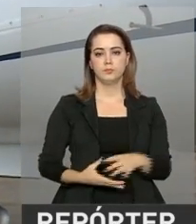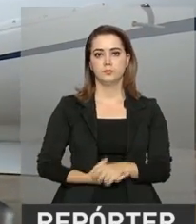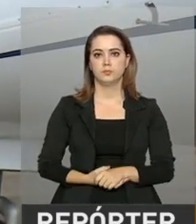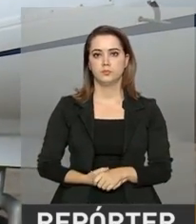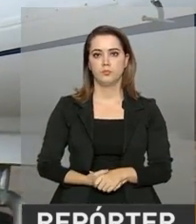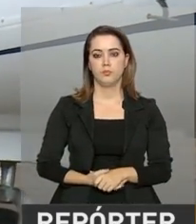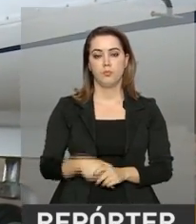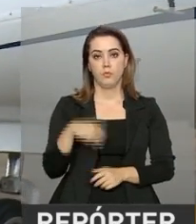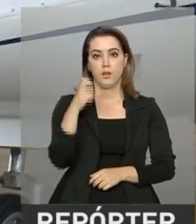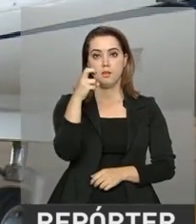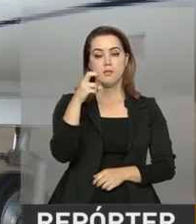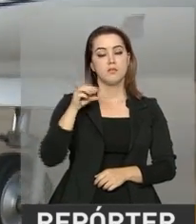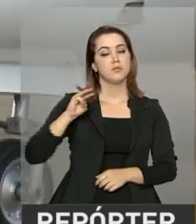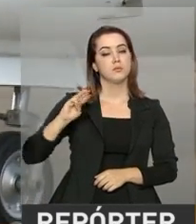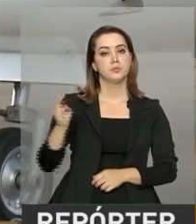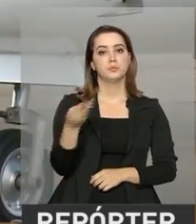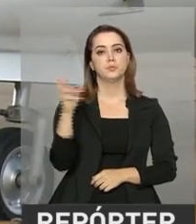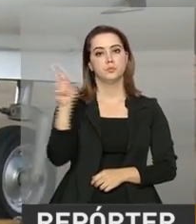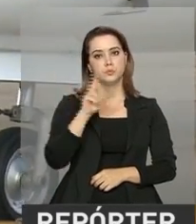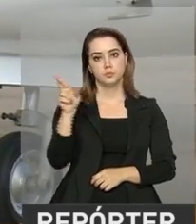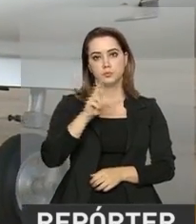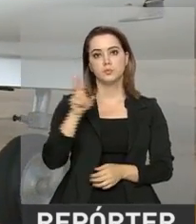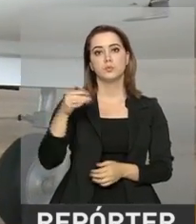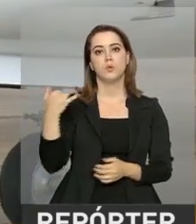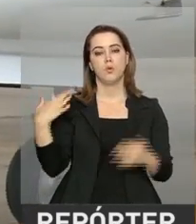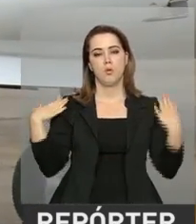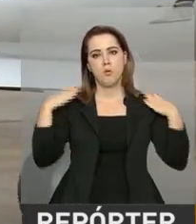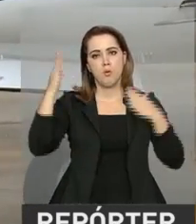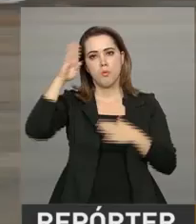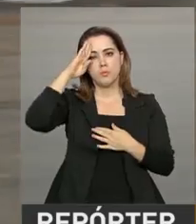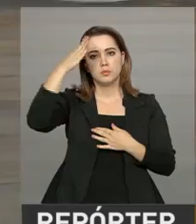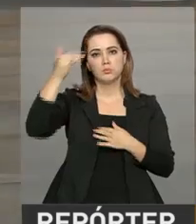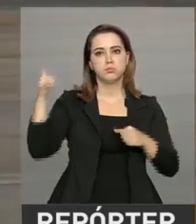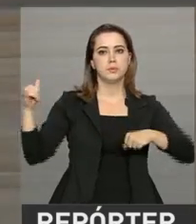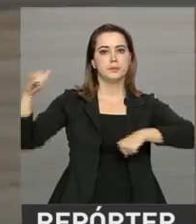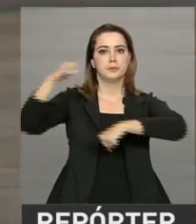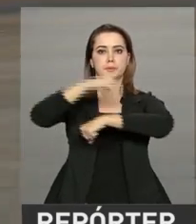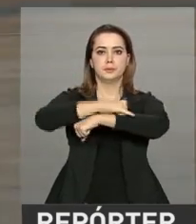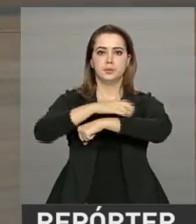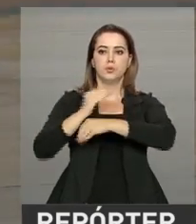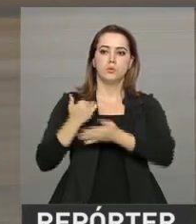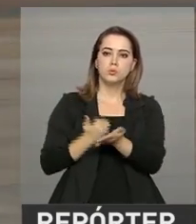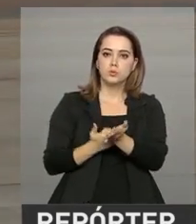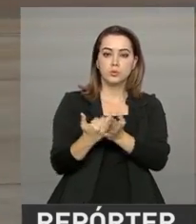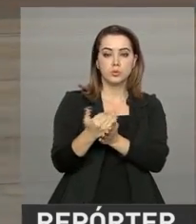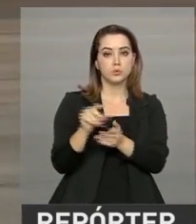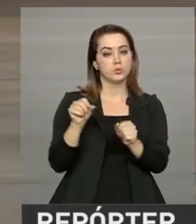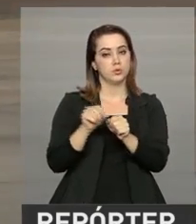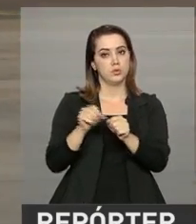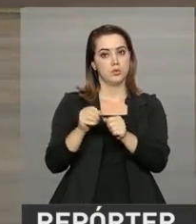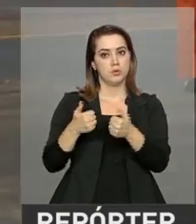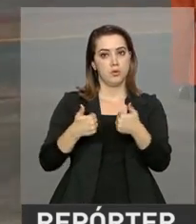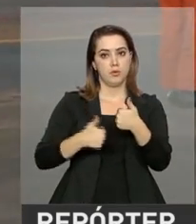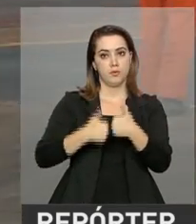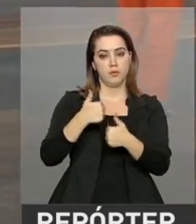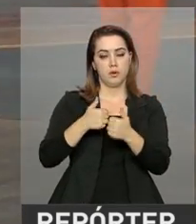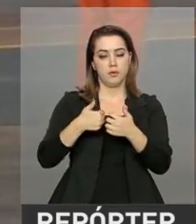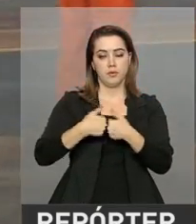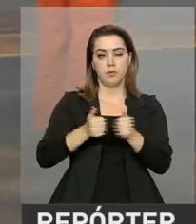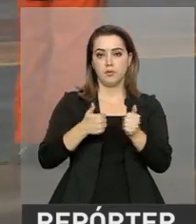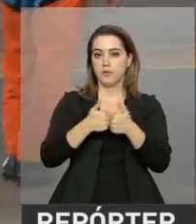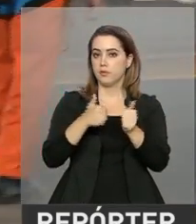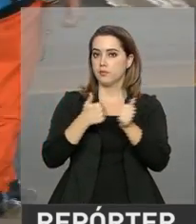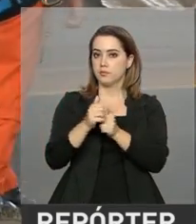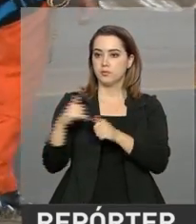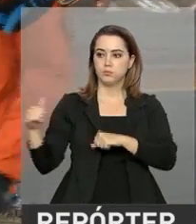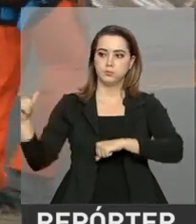São 5 milhões de reais para a Força Aérea Brasileira continuar o transporte de órgãos doados para transplante. A FAB pode solicitar um